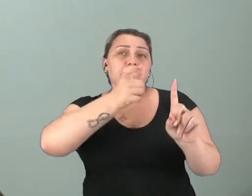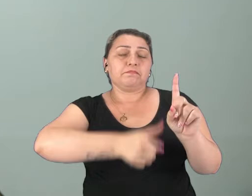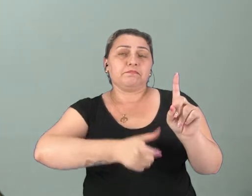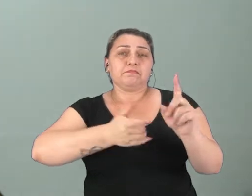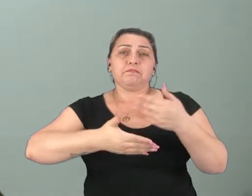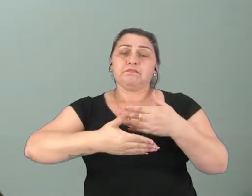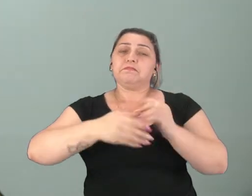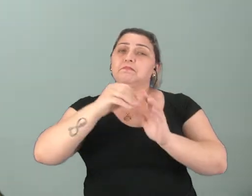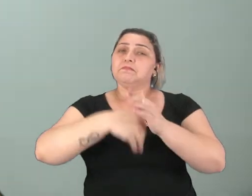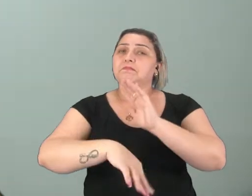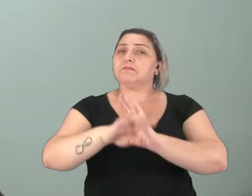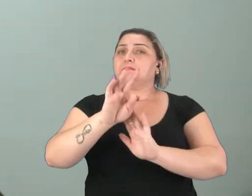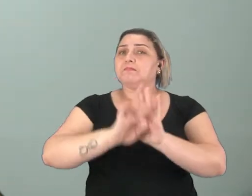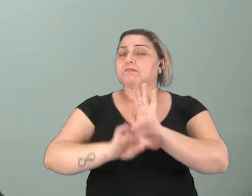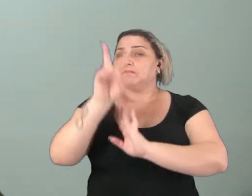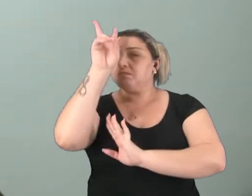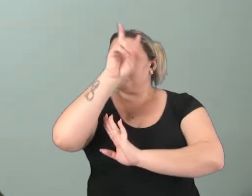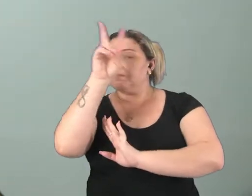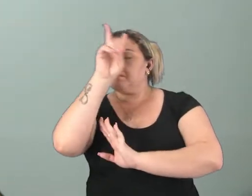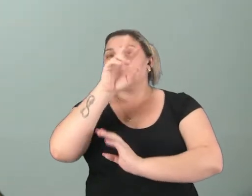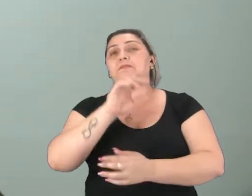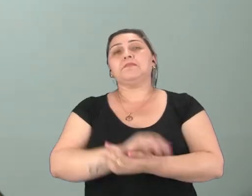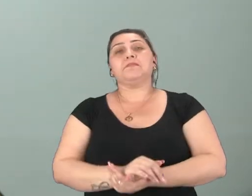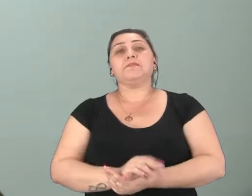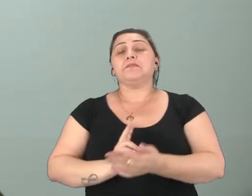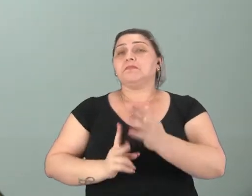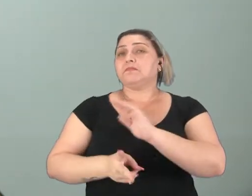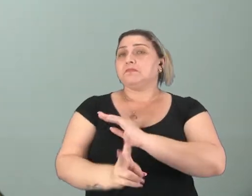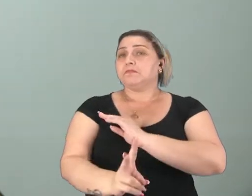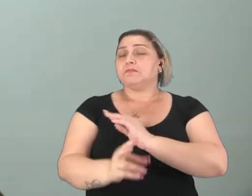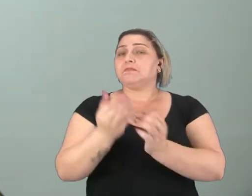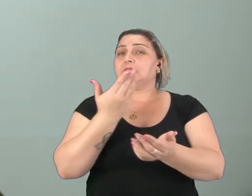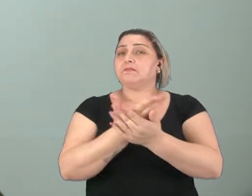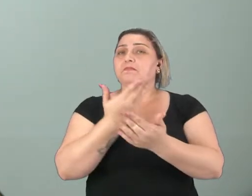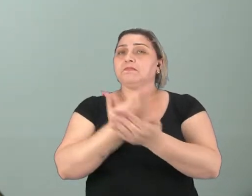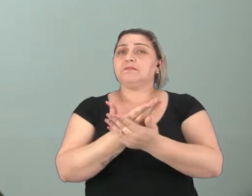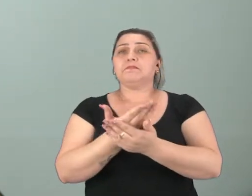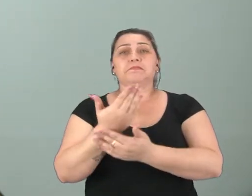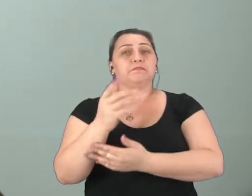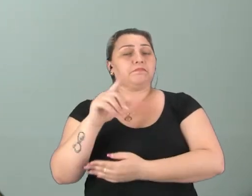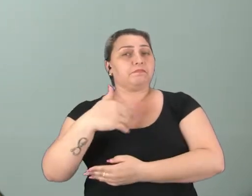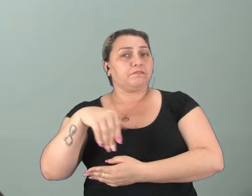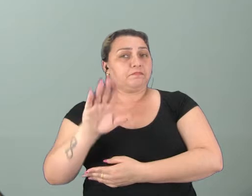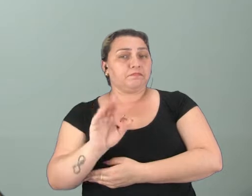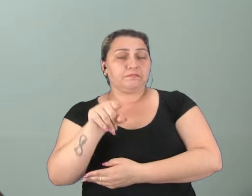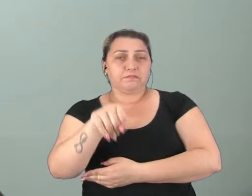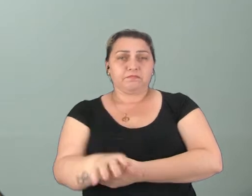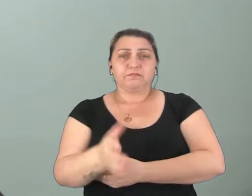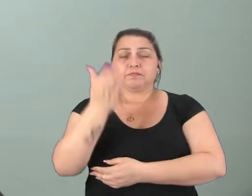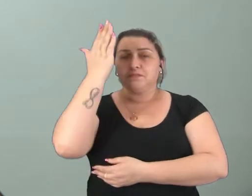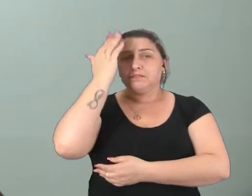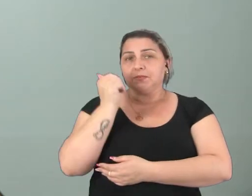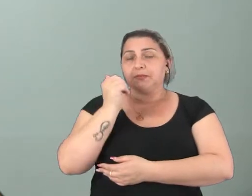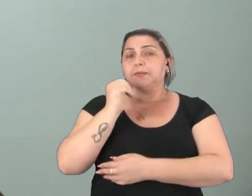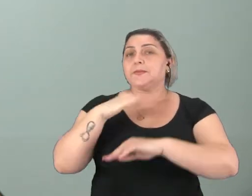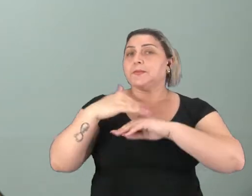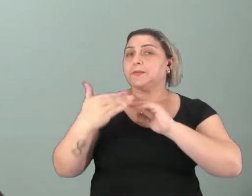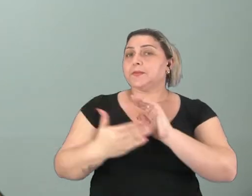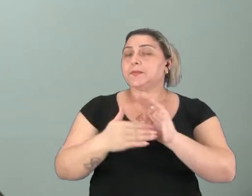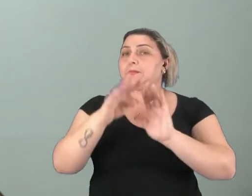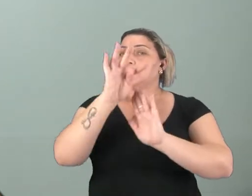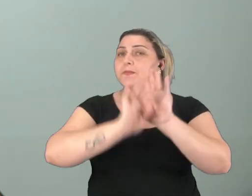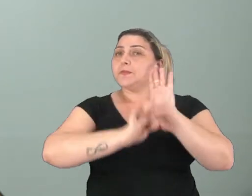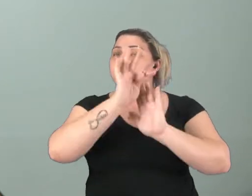no decorrer da história. Bom, vamos continuar estudando um pouco mais? Vocês sabiam que todos